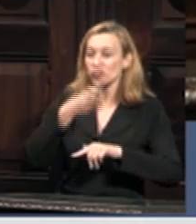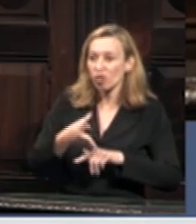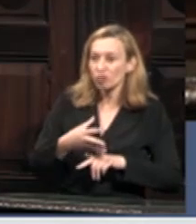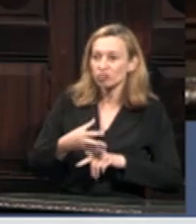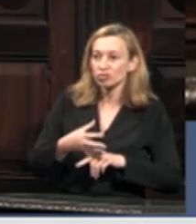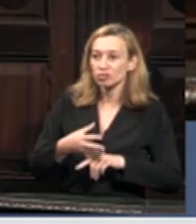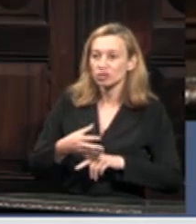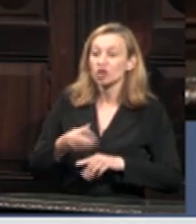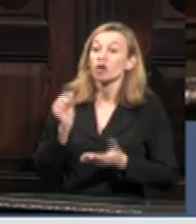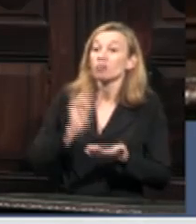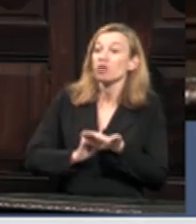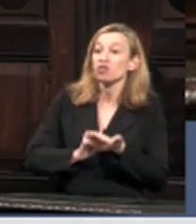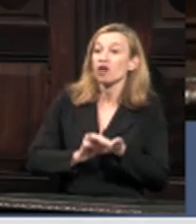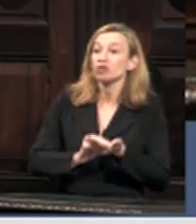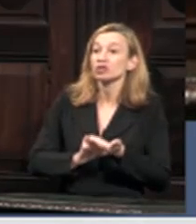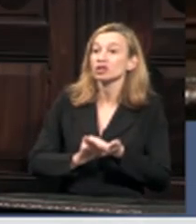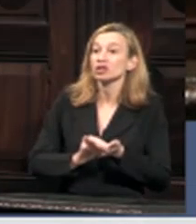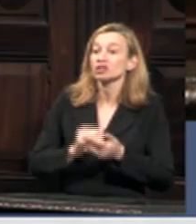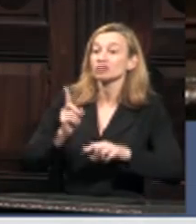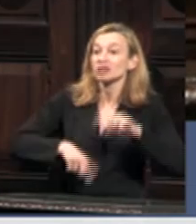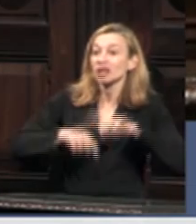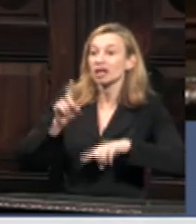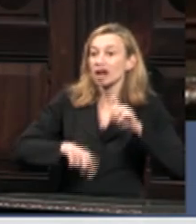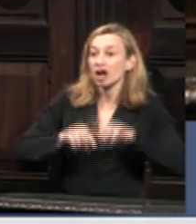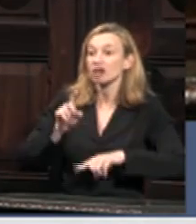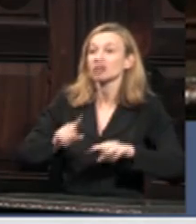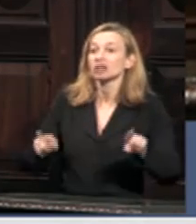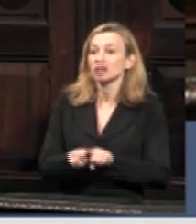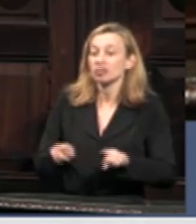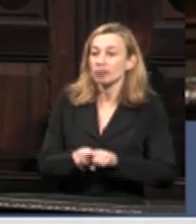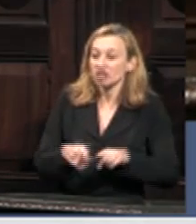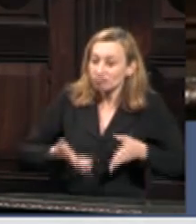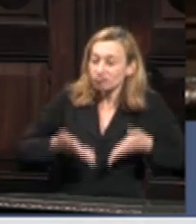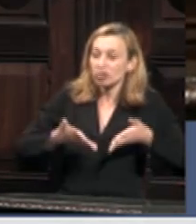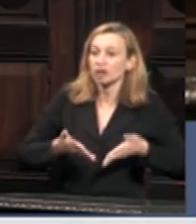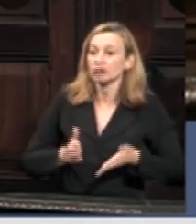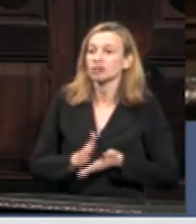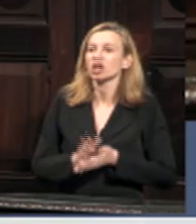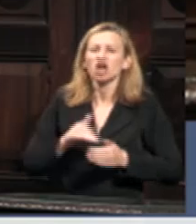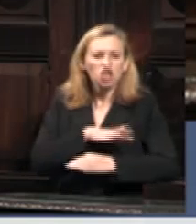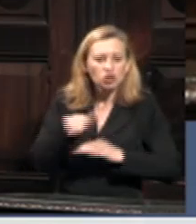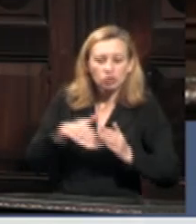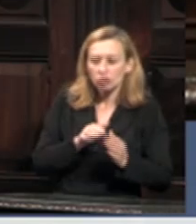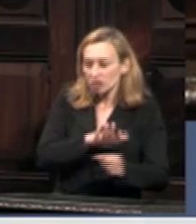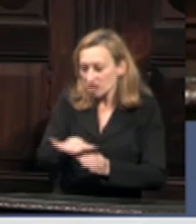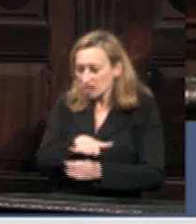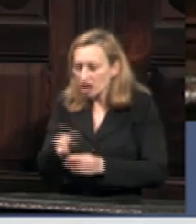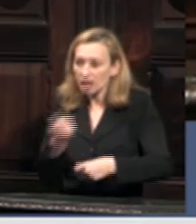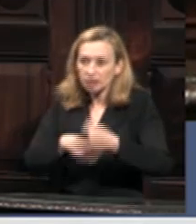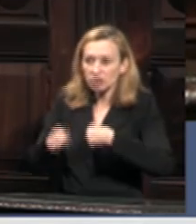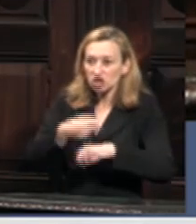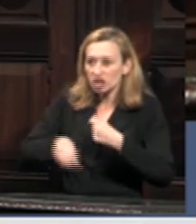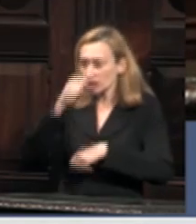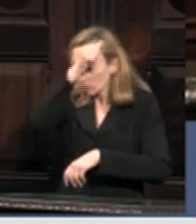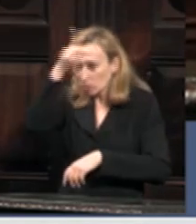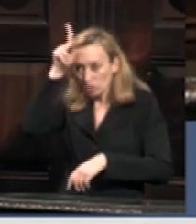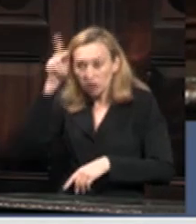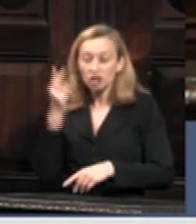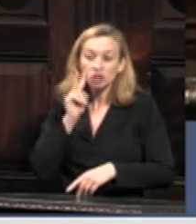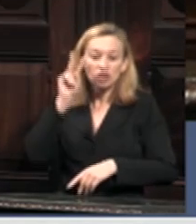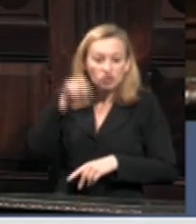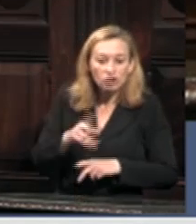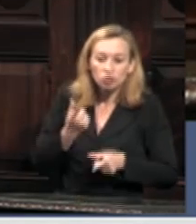adequada por falta de recursos e por falta de condições. Em todas as áreas da administração pública, nós